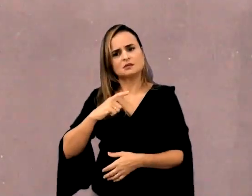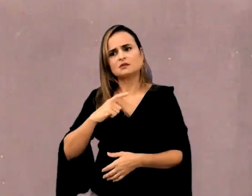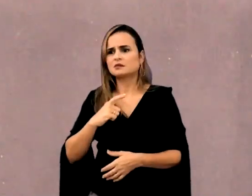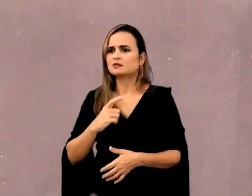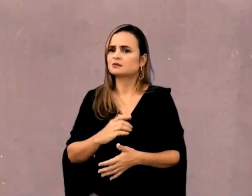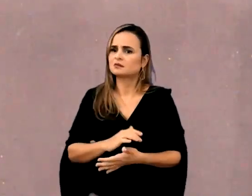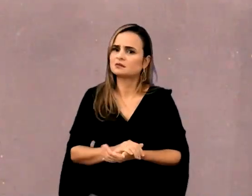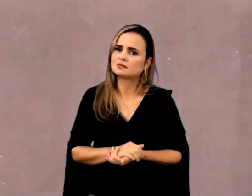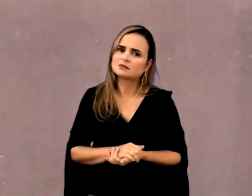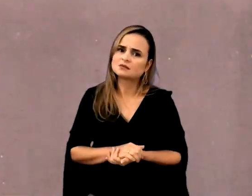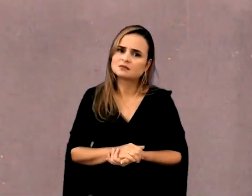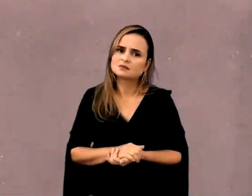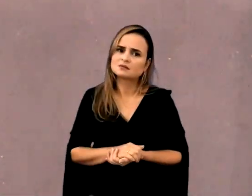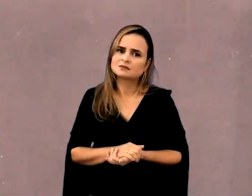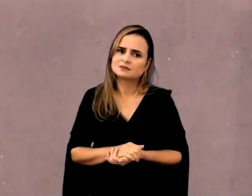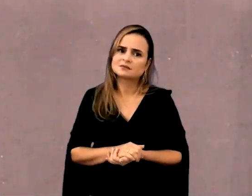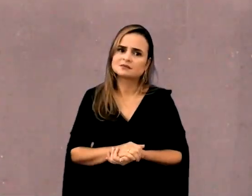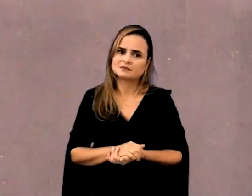que minha